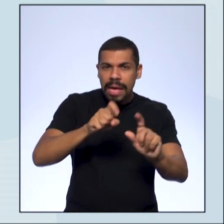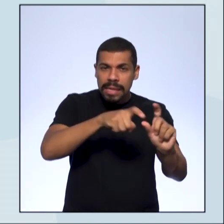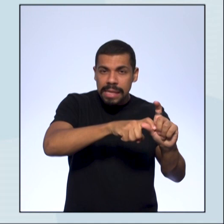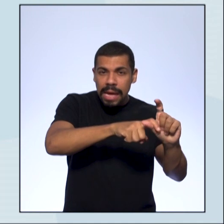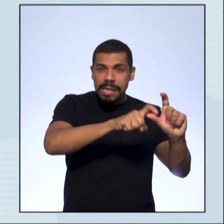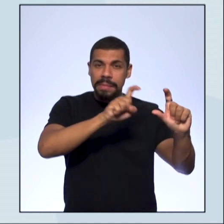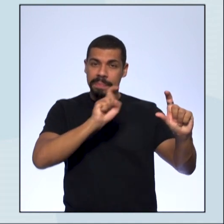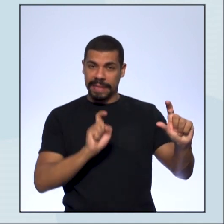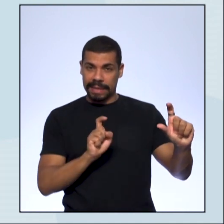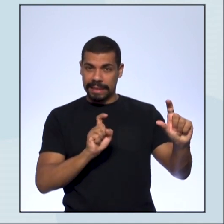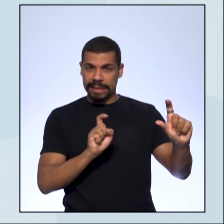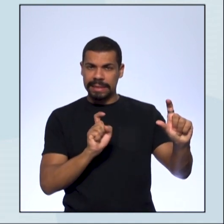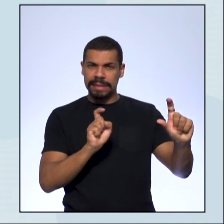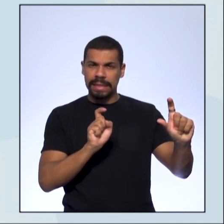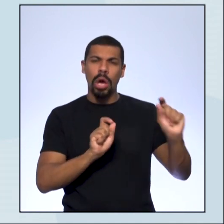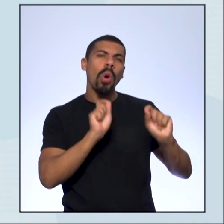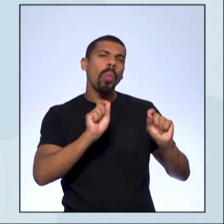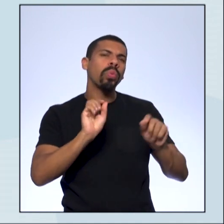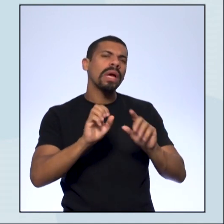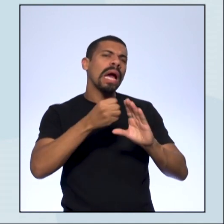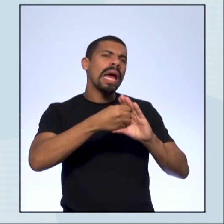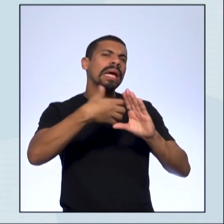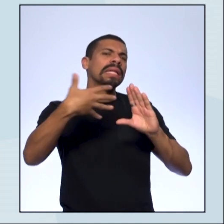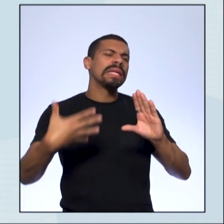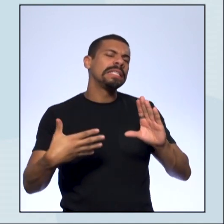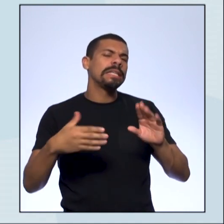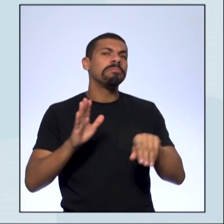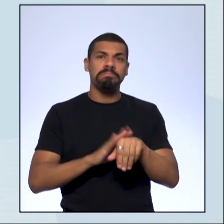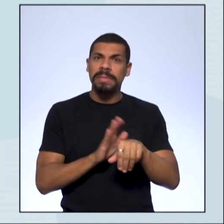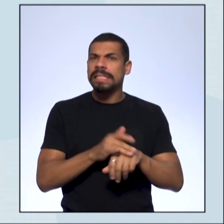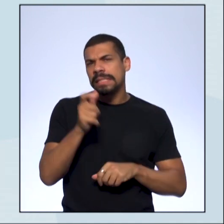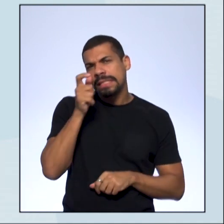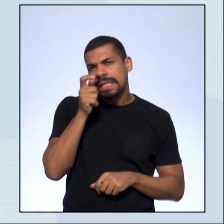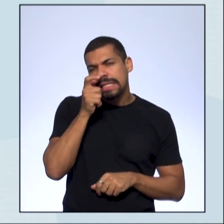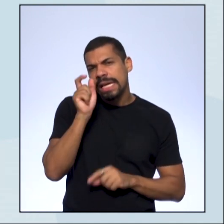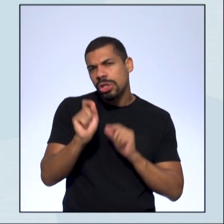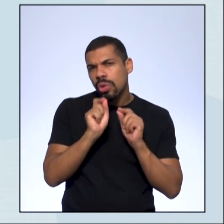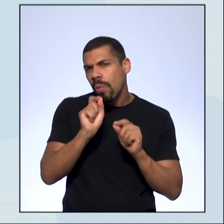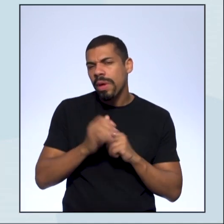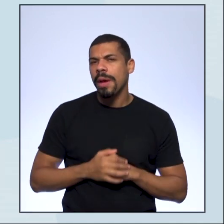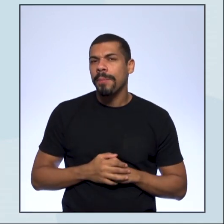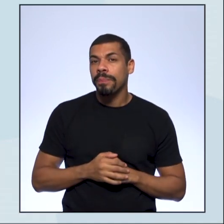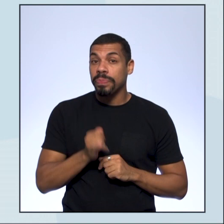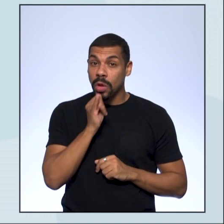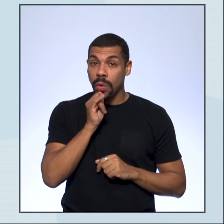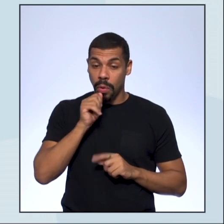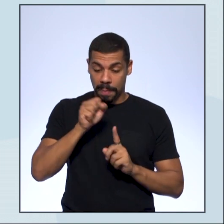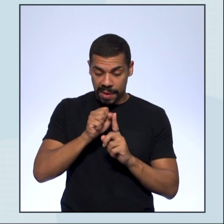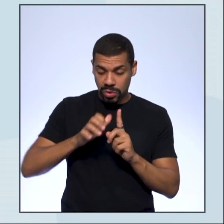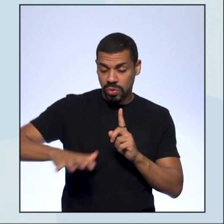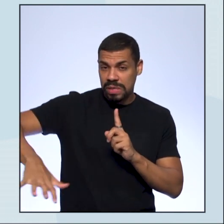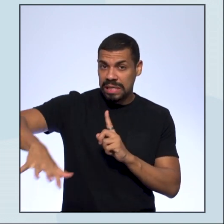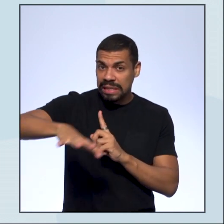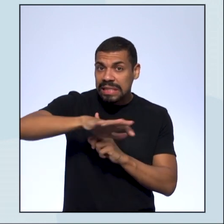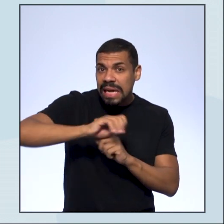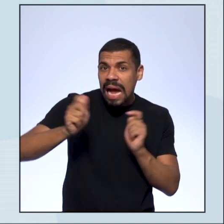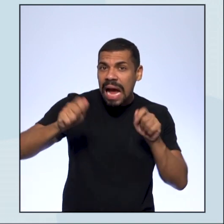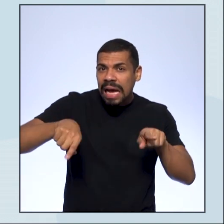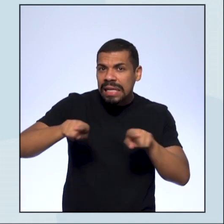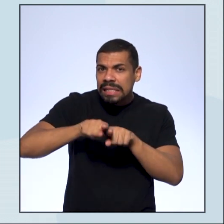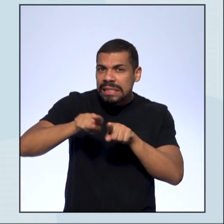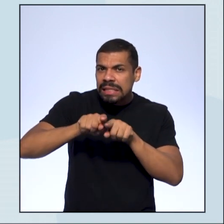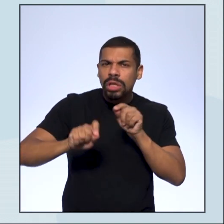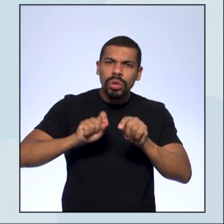tinha algumas características muito interessantes. Uma delas, por exemplo, é que era uma sociedade matriarcal, né? Então não